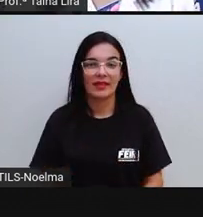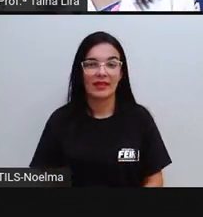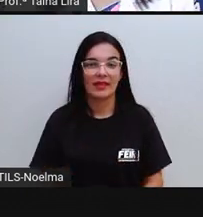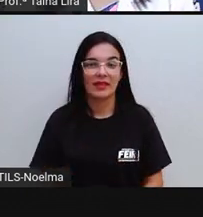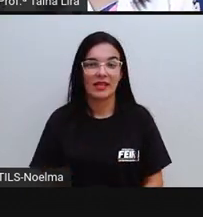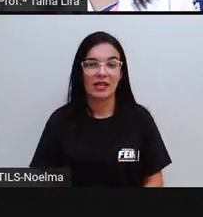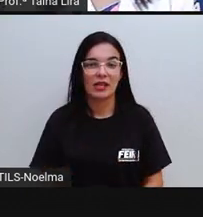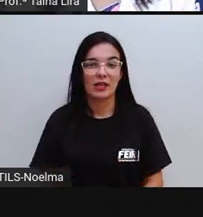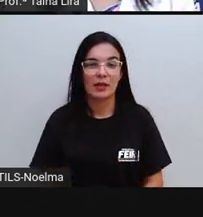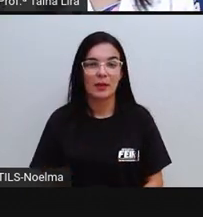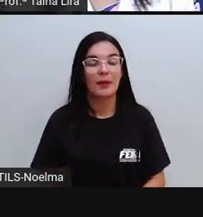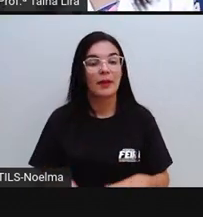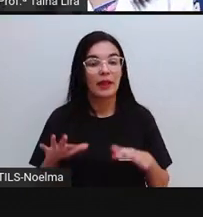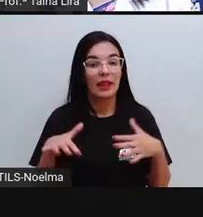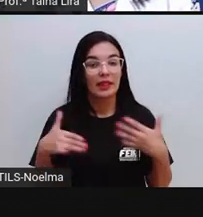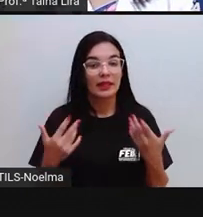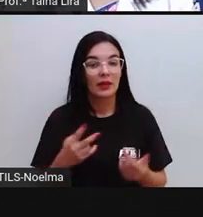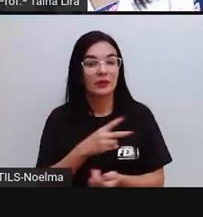Então, segundo ano, olha lá,